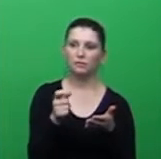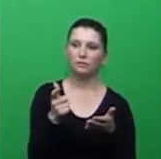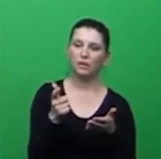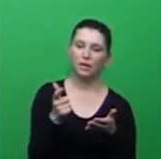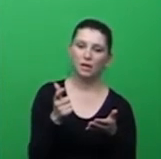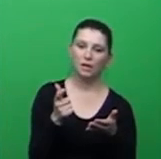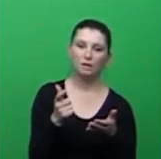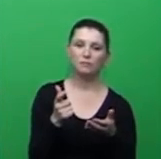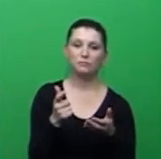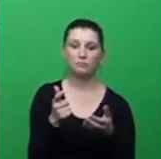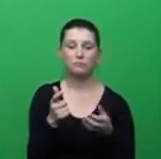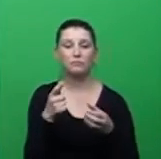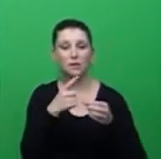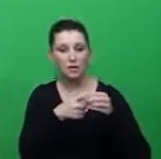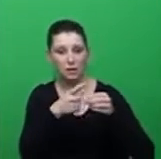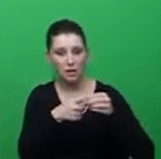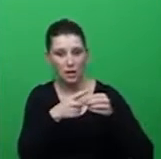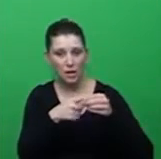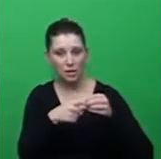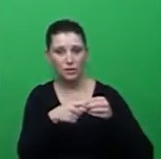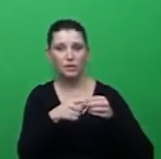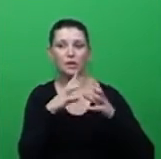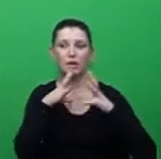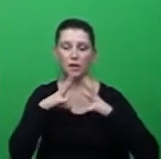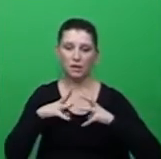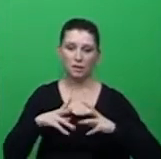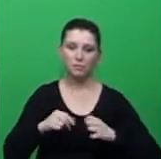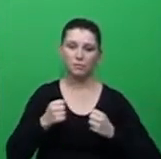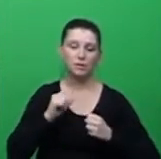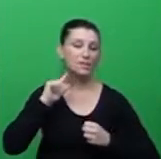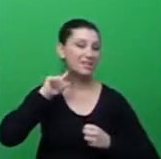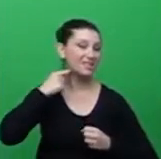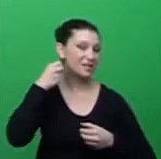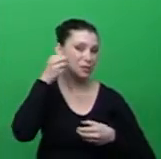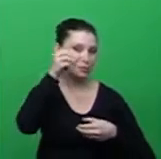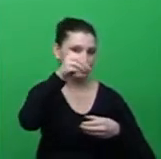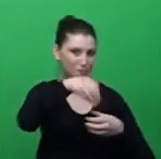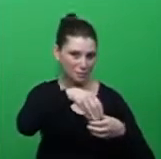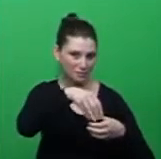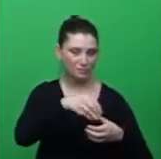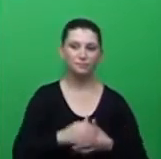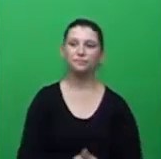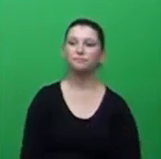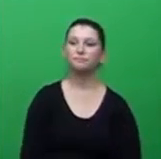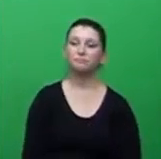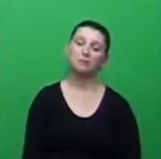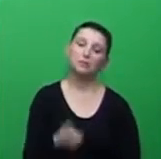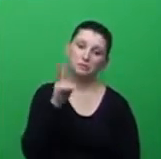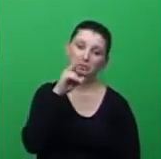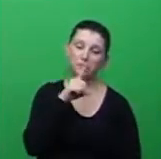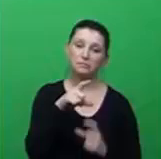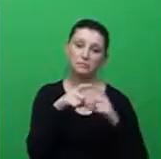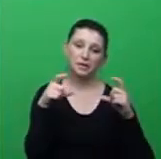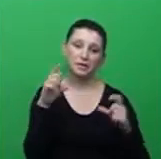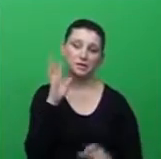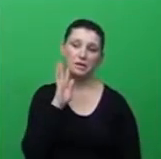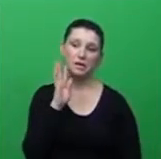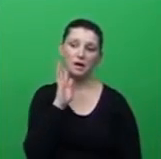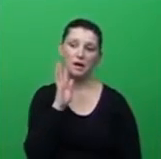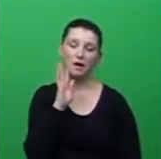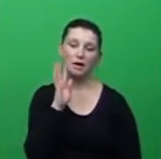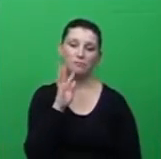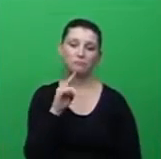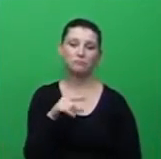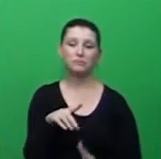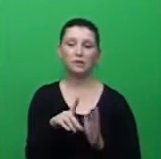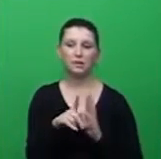jogue o lixo no lixo. Achei bacana, né? Aí, a 10 metros,